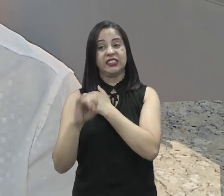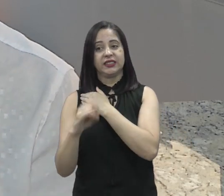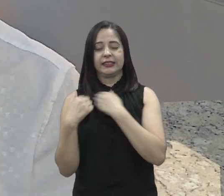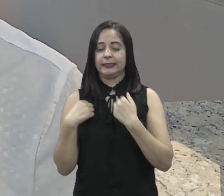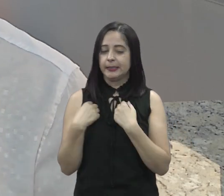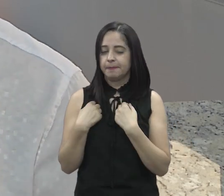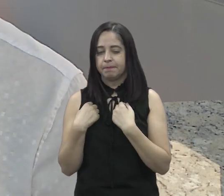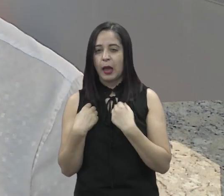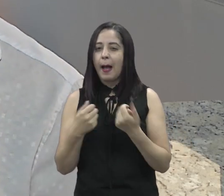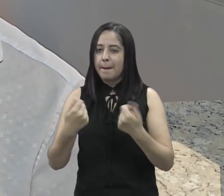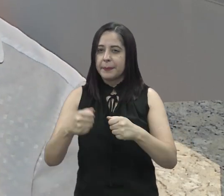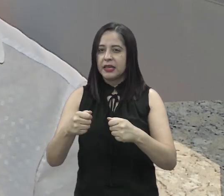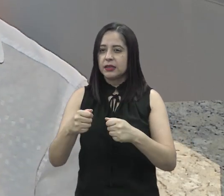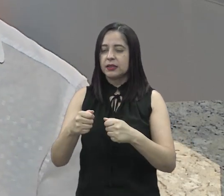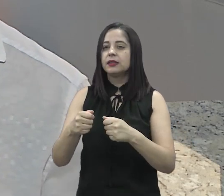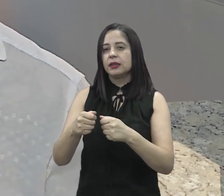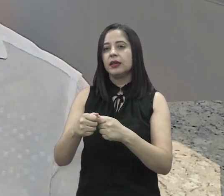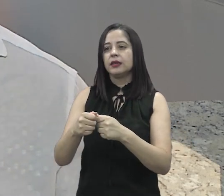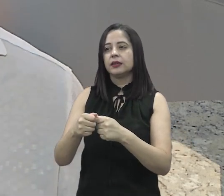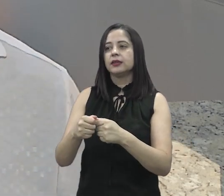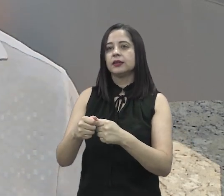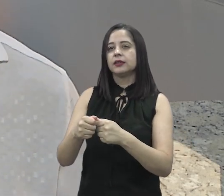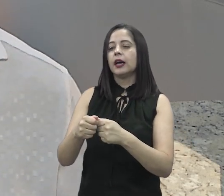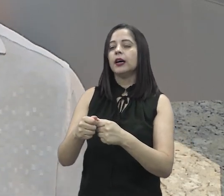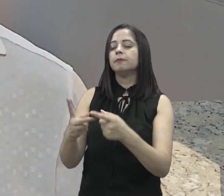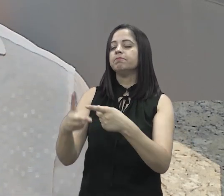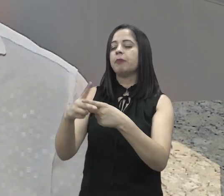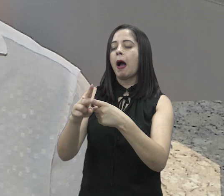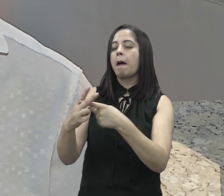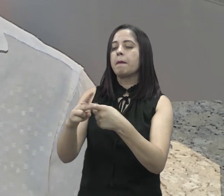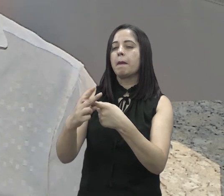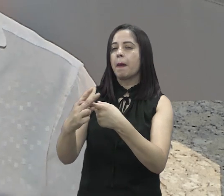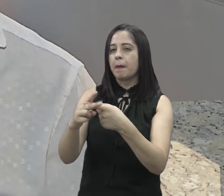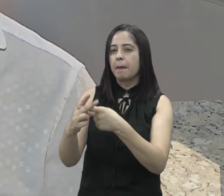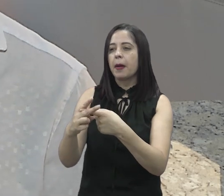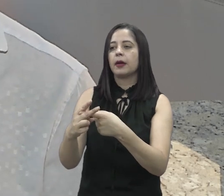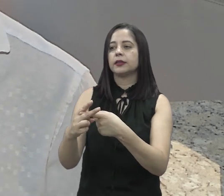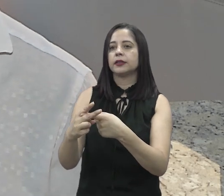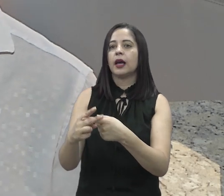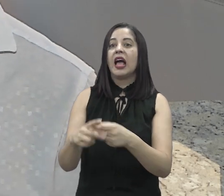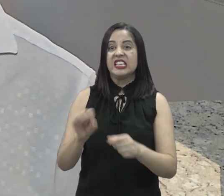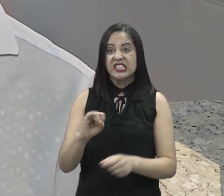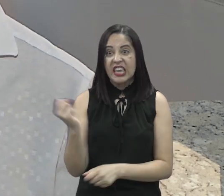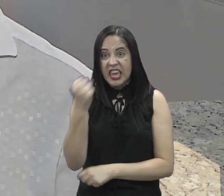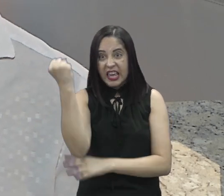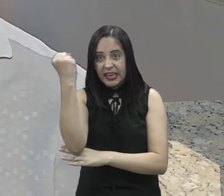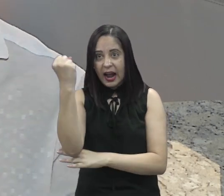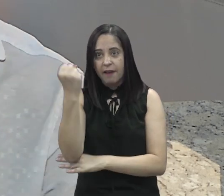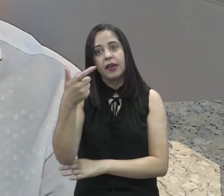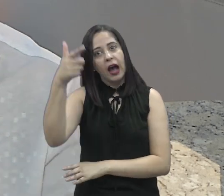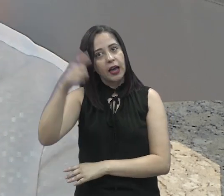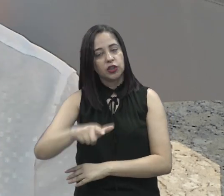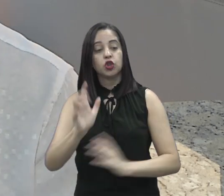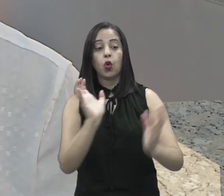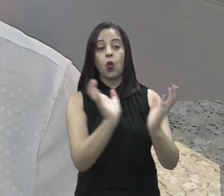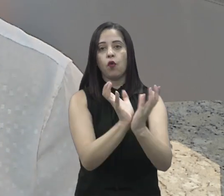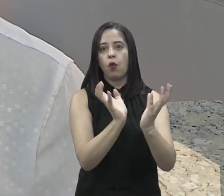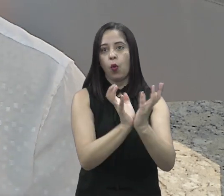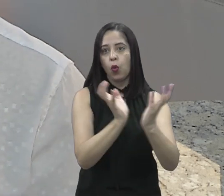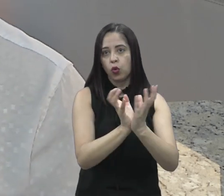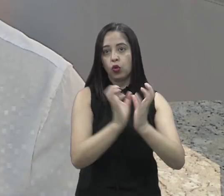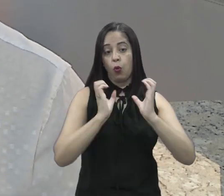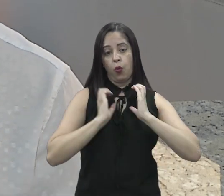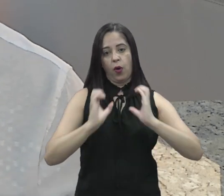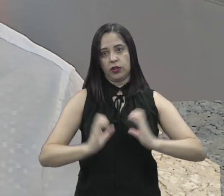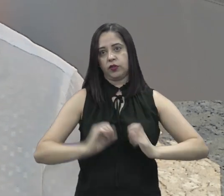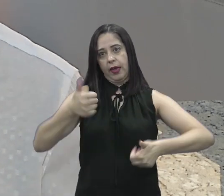responsabilidade. Se ele achar que o caso merece uma advertência, ele vai dar aquela advertência. Se ele achar que o caso realmente é muito grave, ele vai ter que encaminhar novamente para a comissão